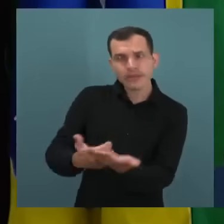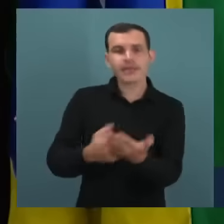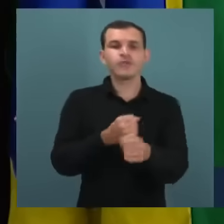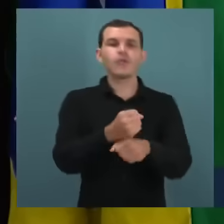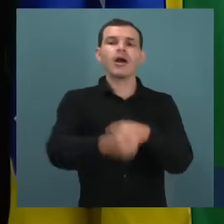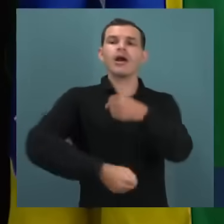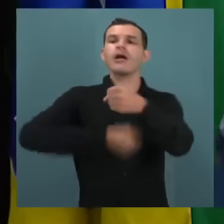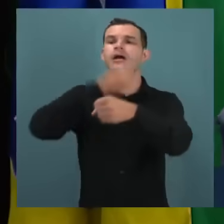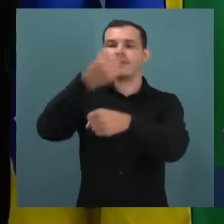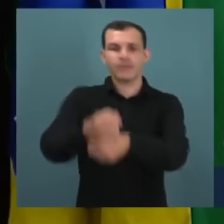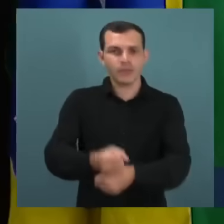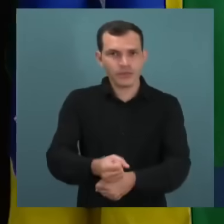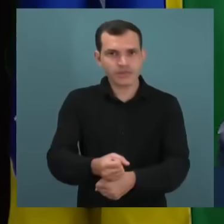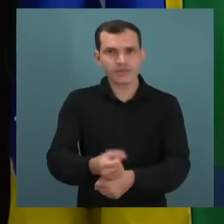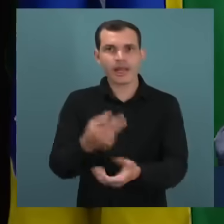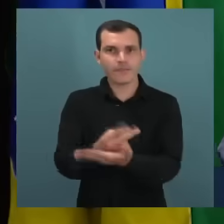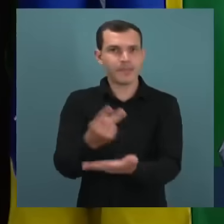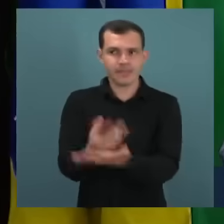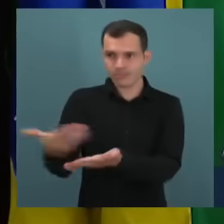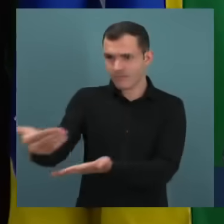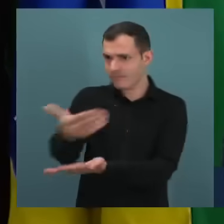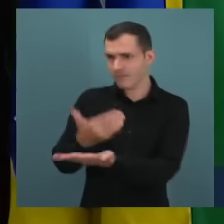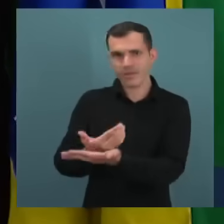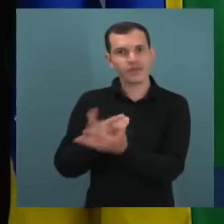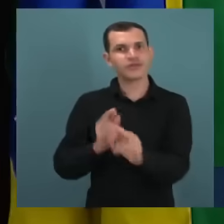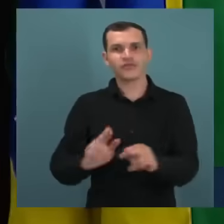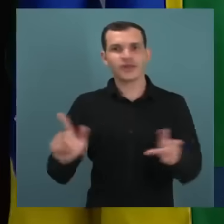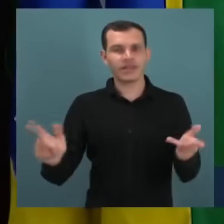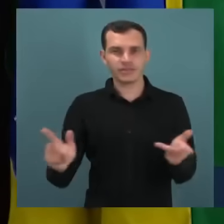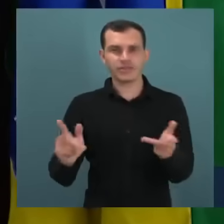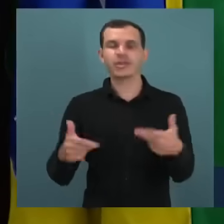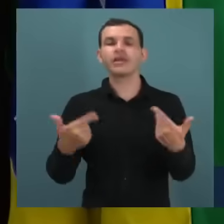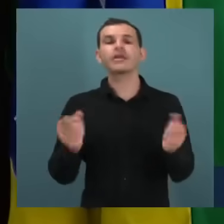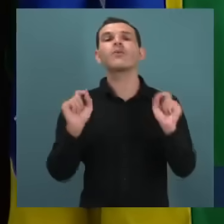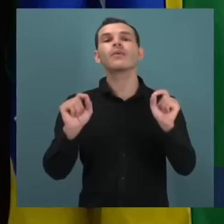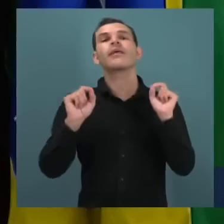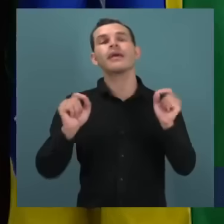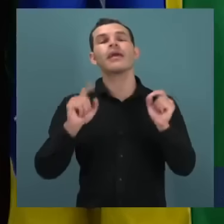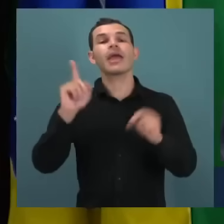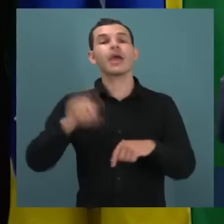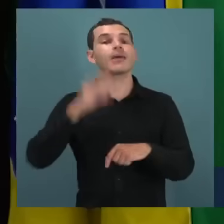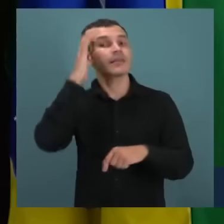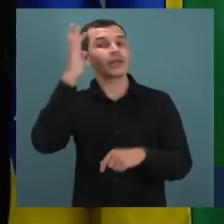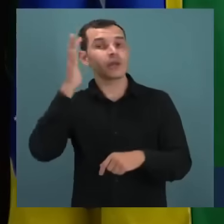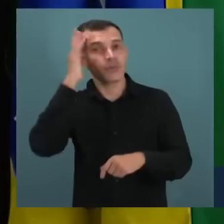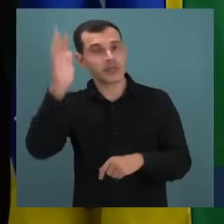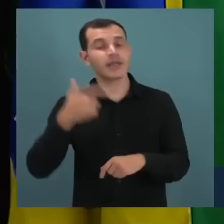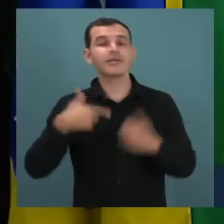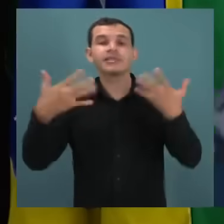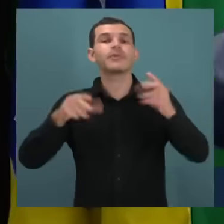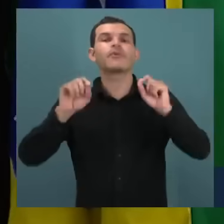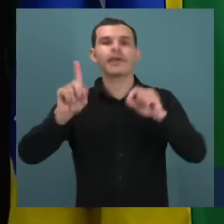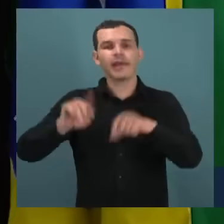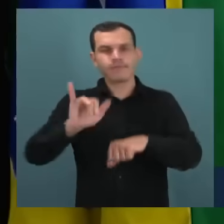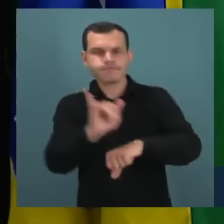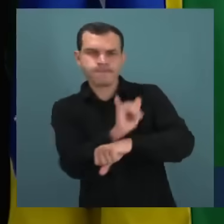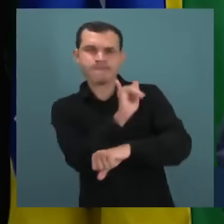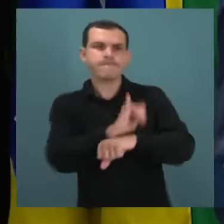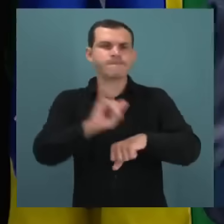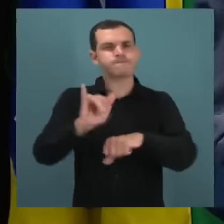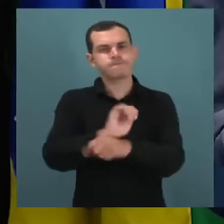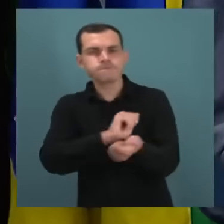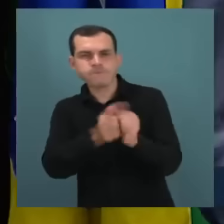é uma teoria fiscal que eu chamo do Frankenstein, né? Do puxadinho, da